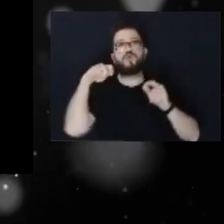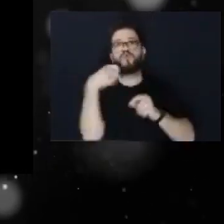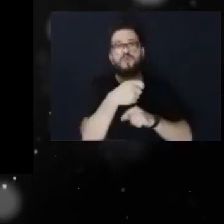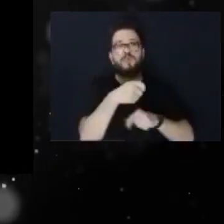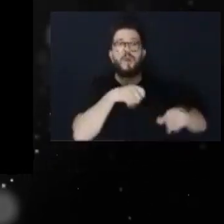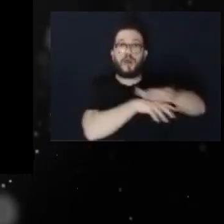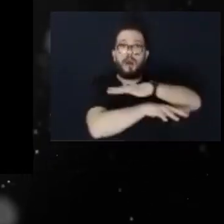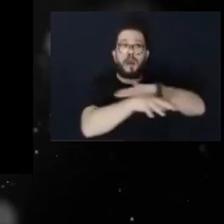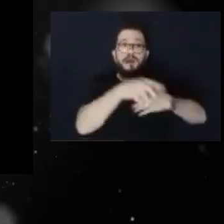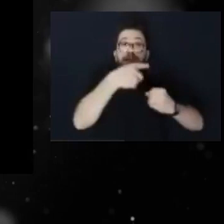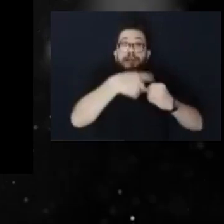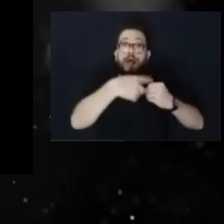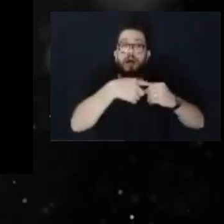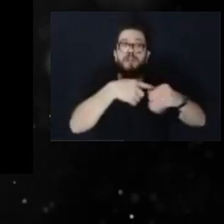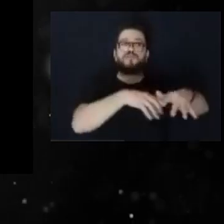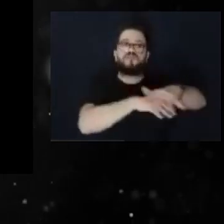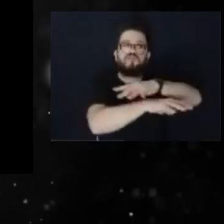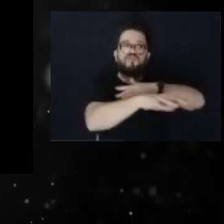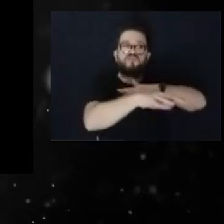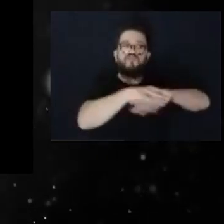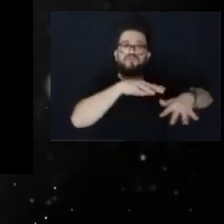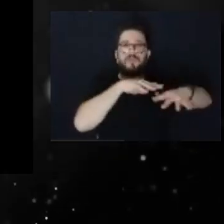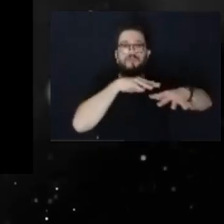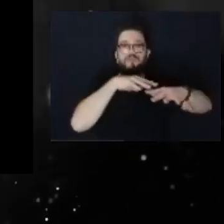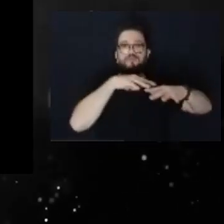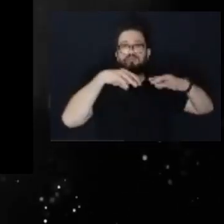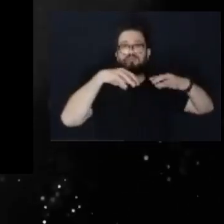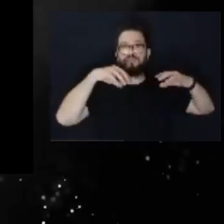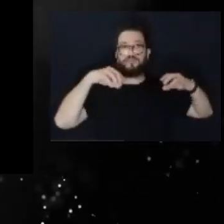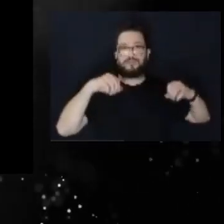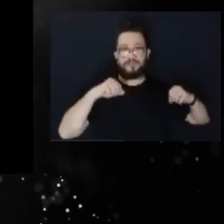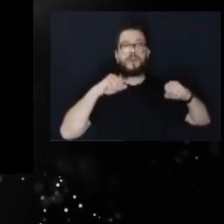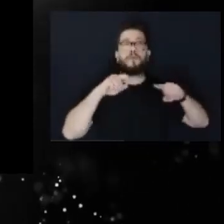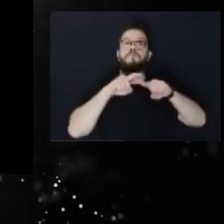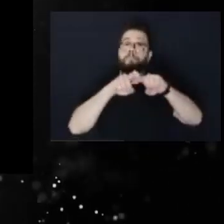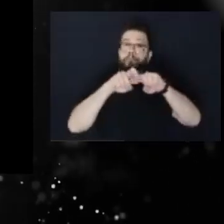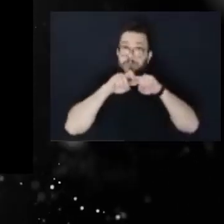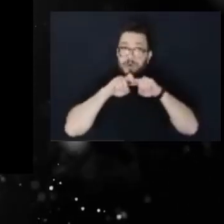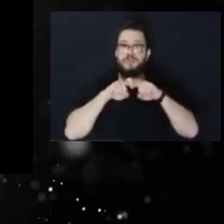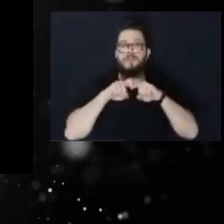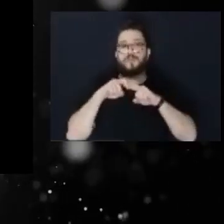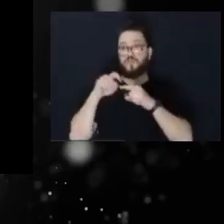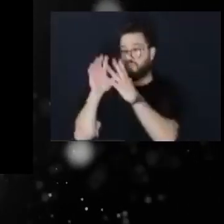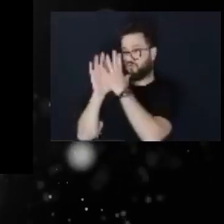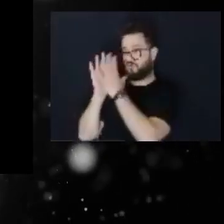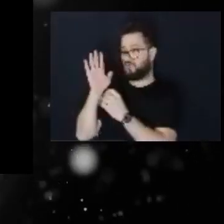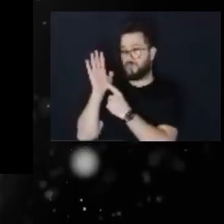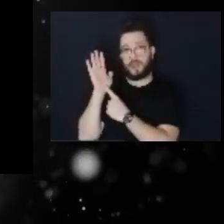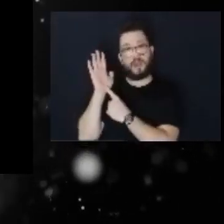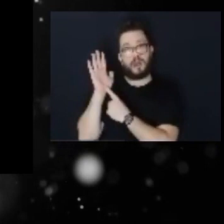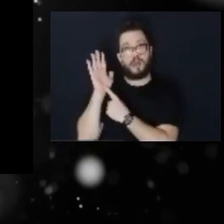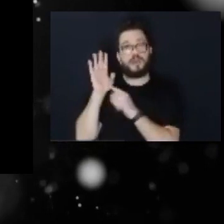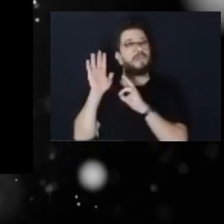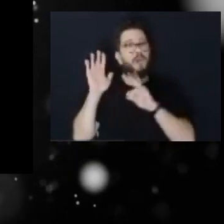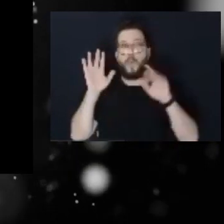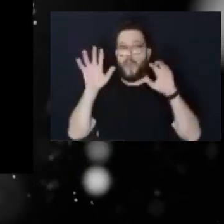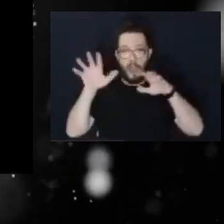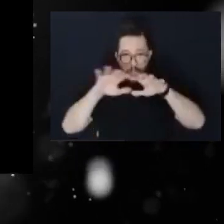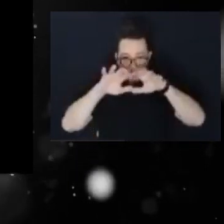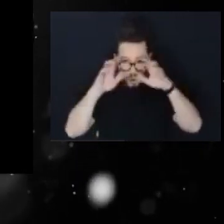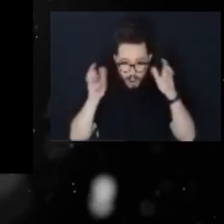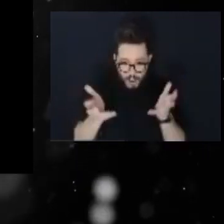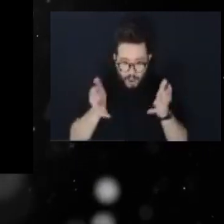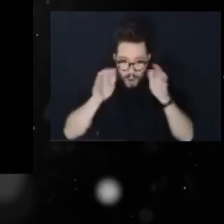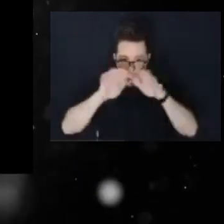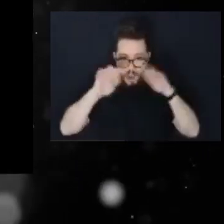isso que nós falamos que o nosso modelo tem um prazo de previsão, isso não é uma bola de cristal, mas ele